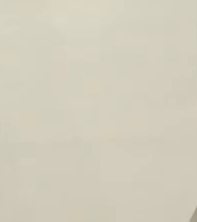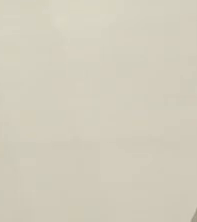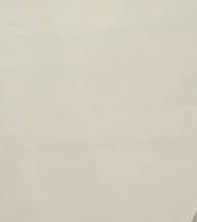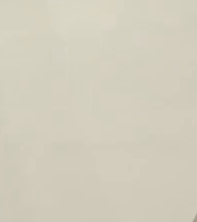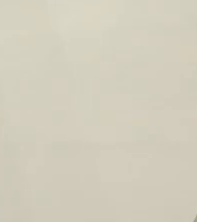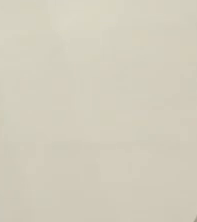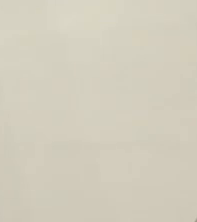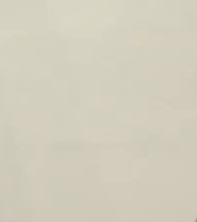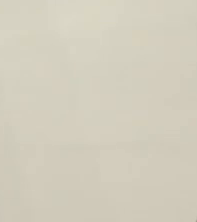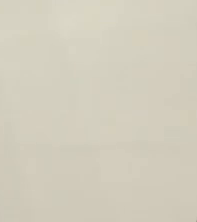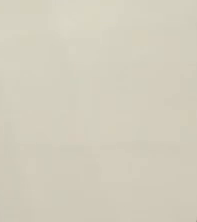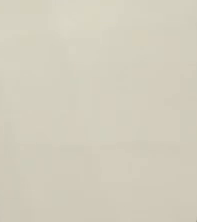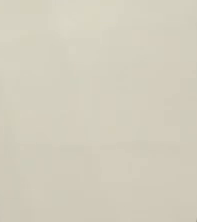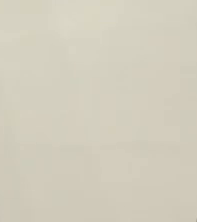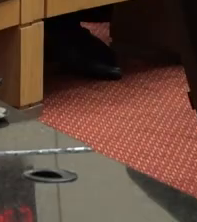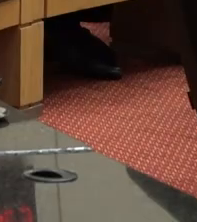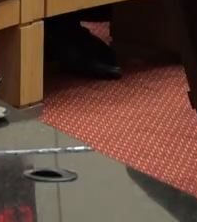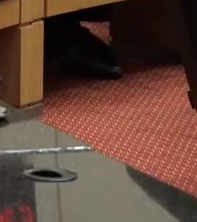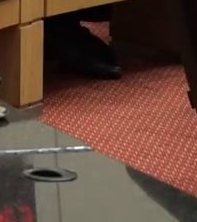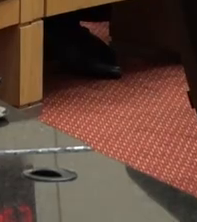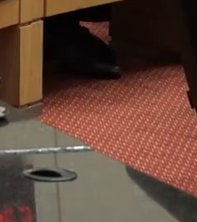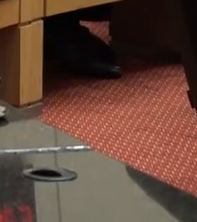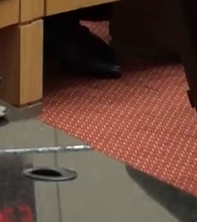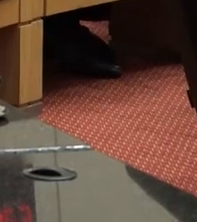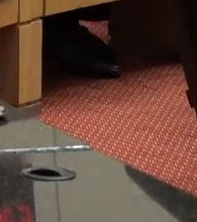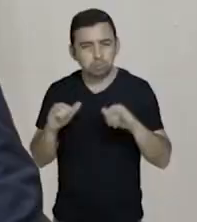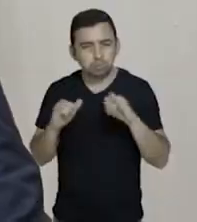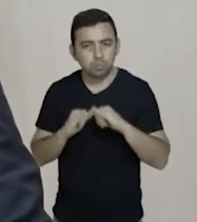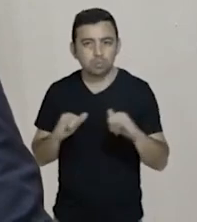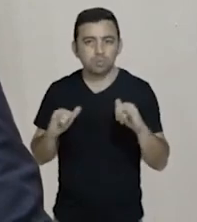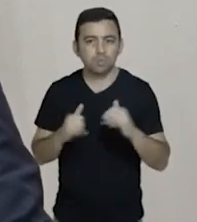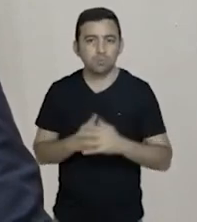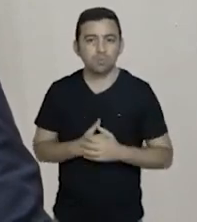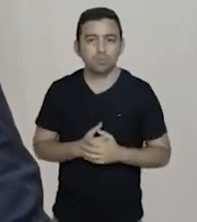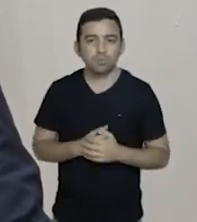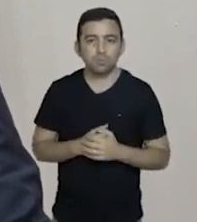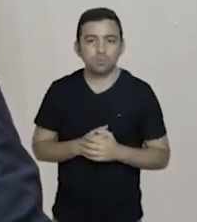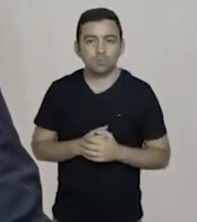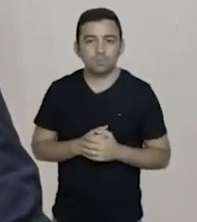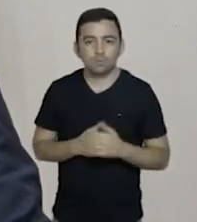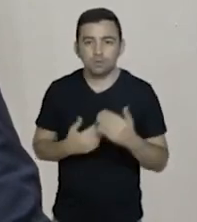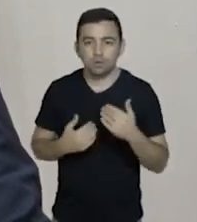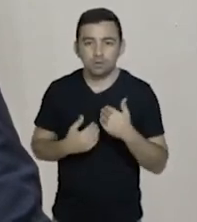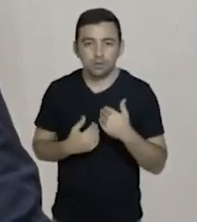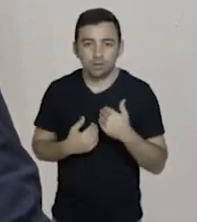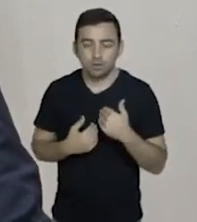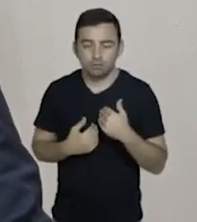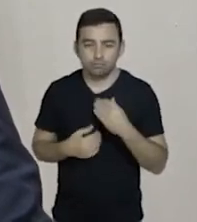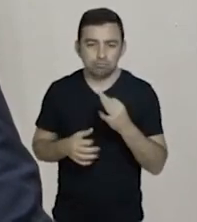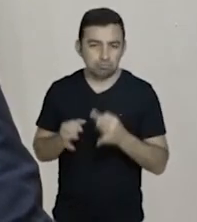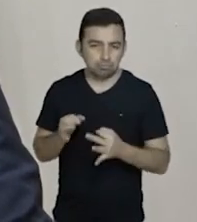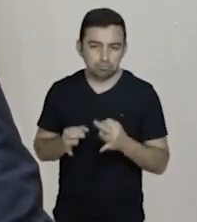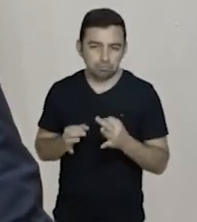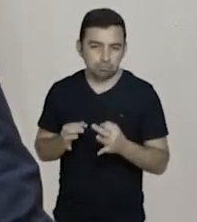o tema também foi abordado pelo Deputado Sargento Lima eu não vou fazer juízo